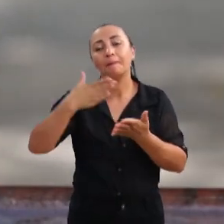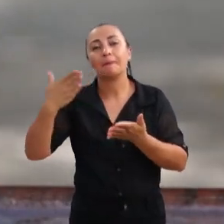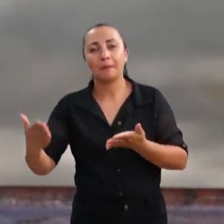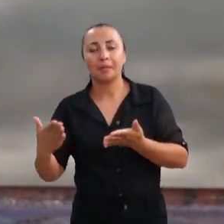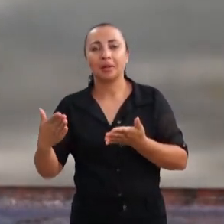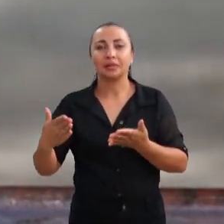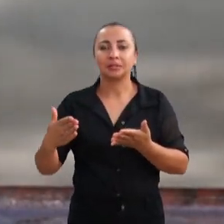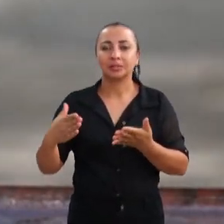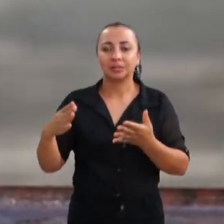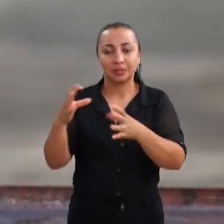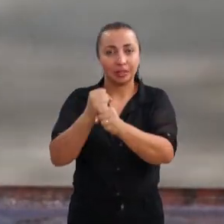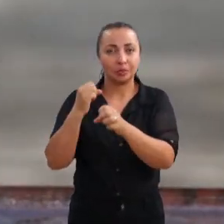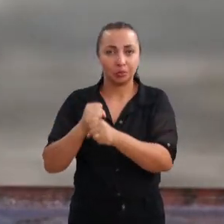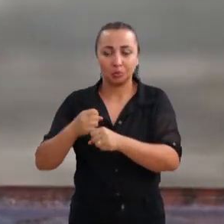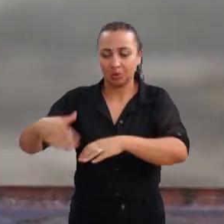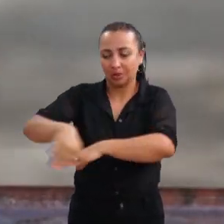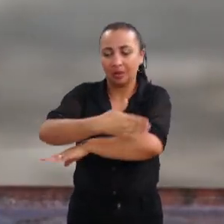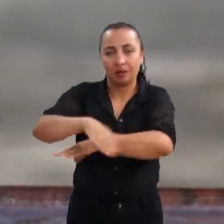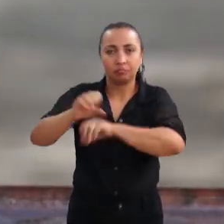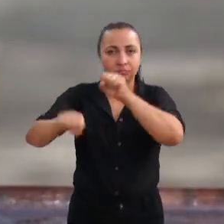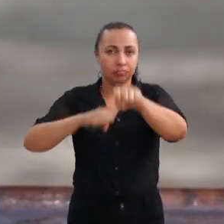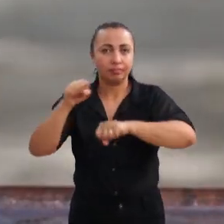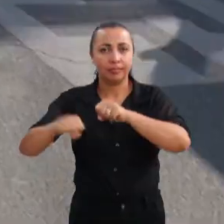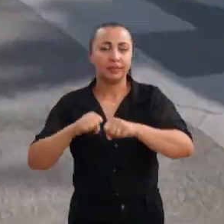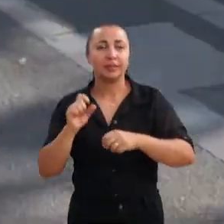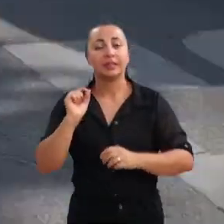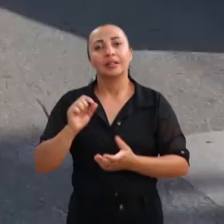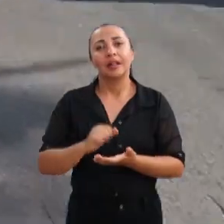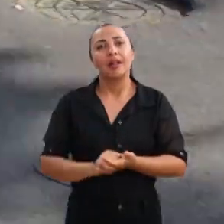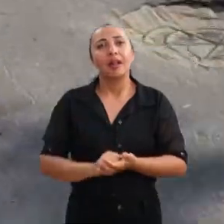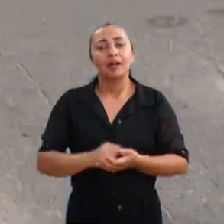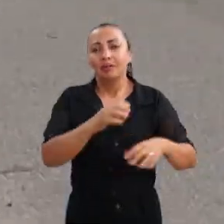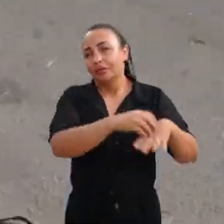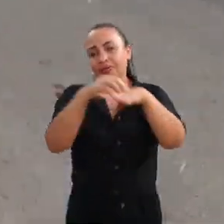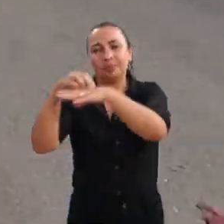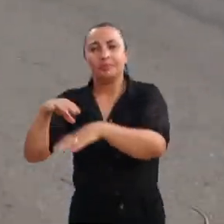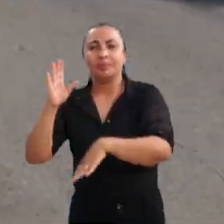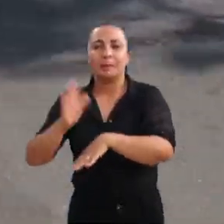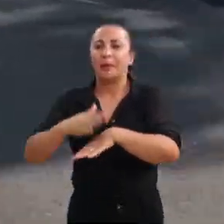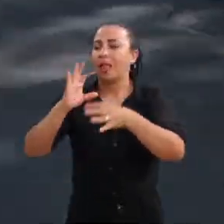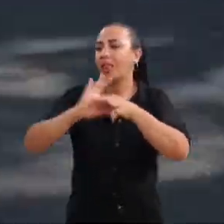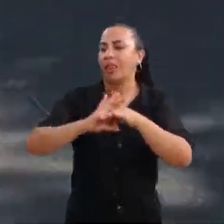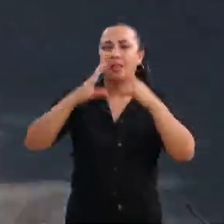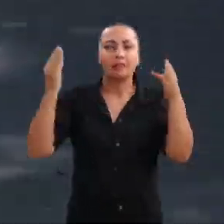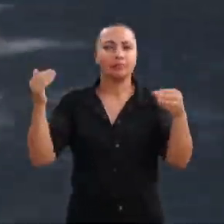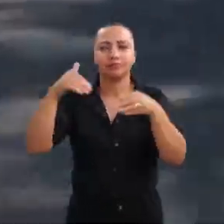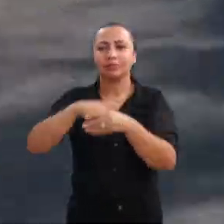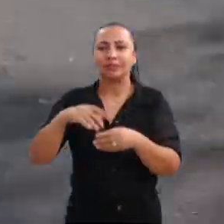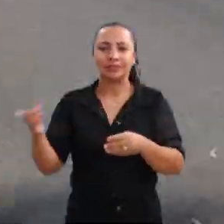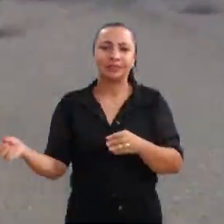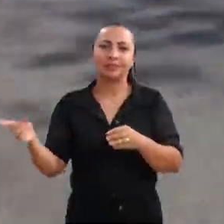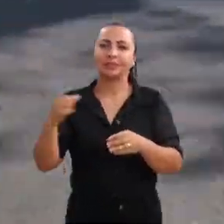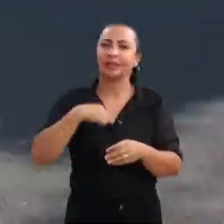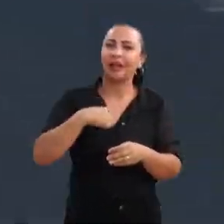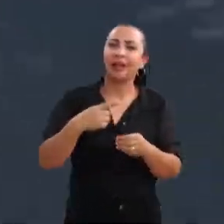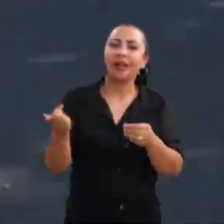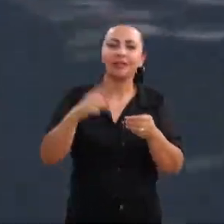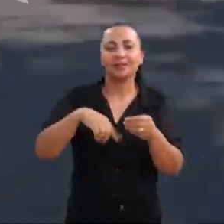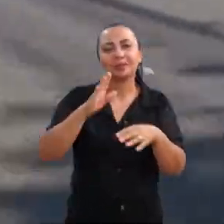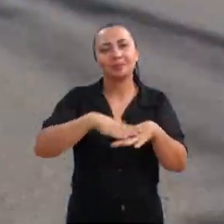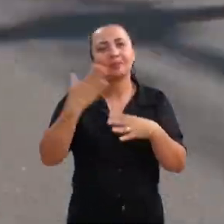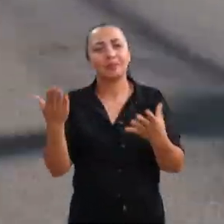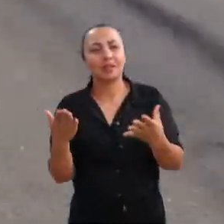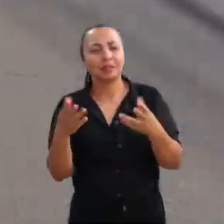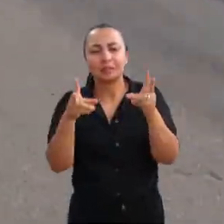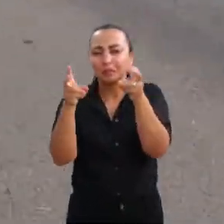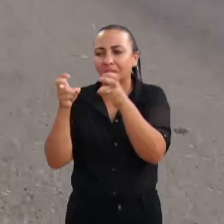partir da malha cicloviária, que é talvez o transporte mais democrático, né, que traz